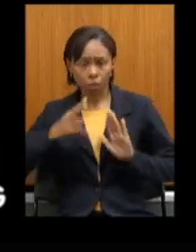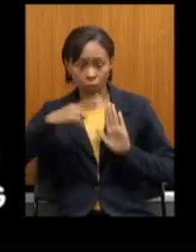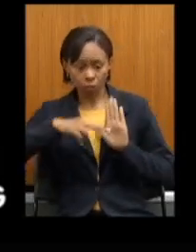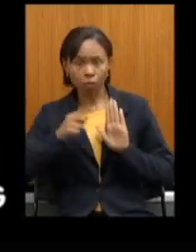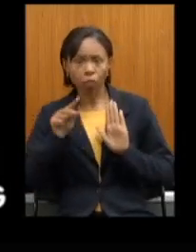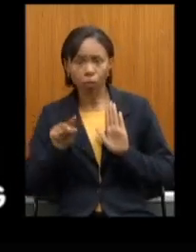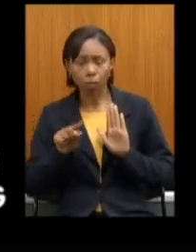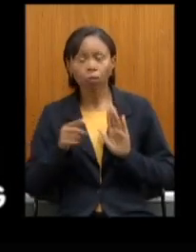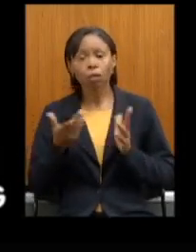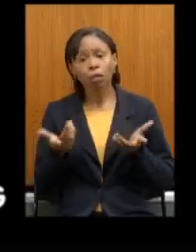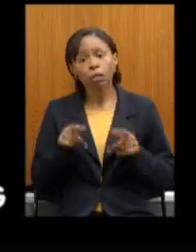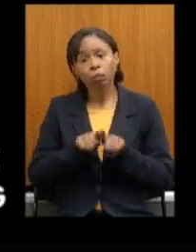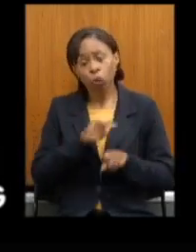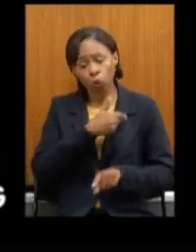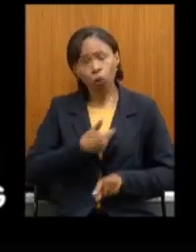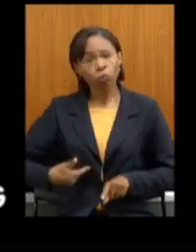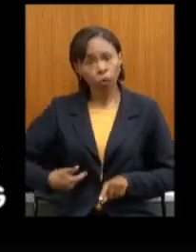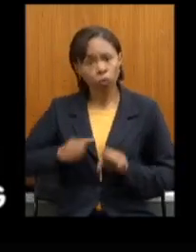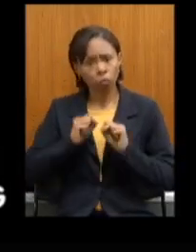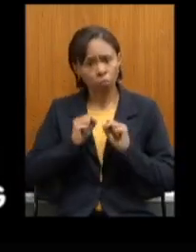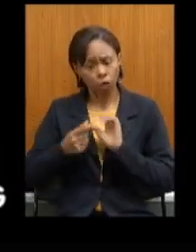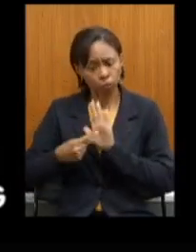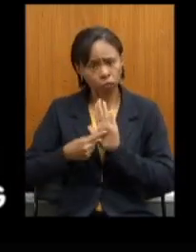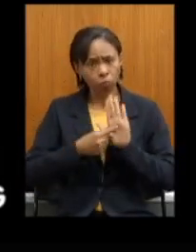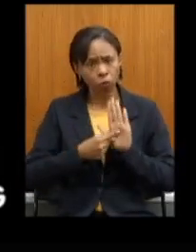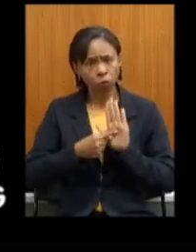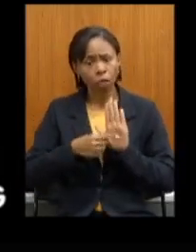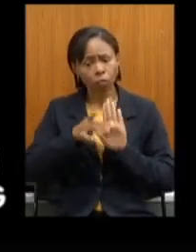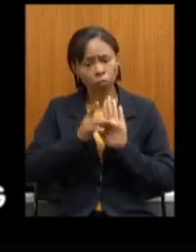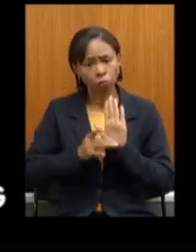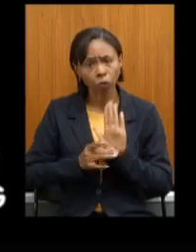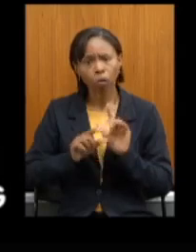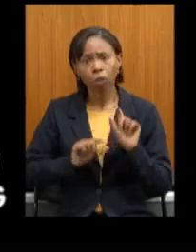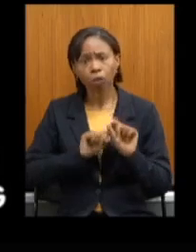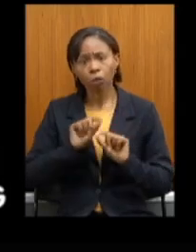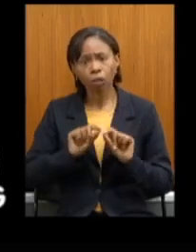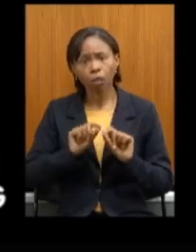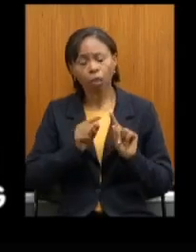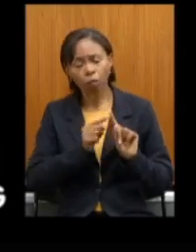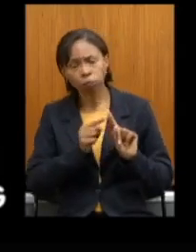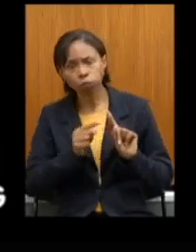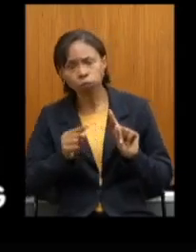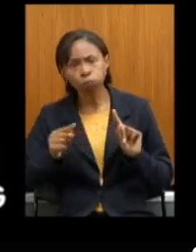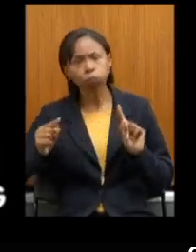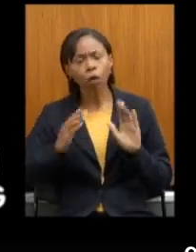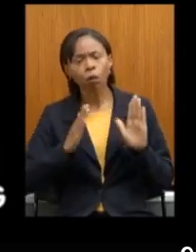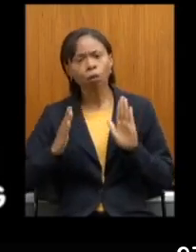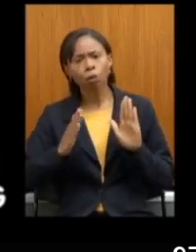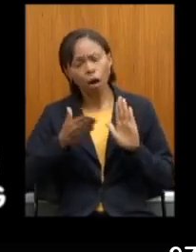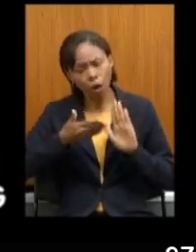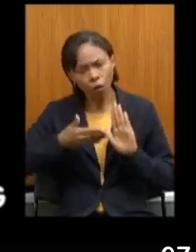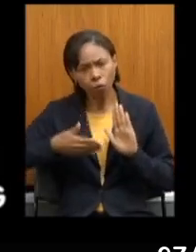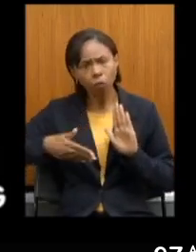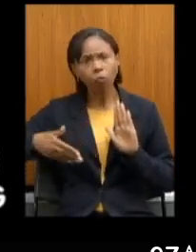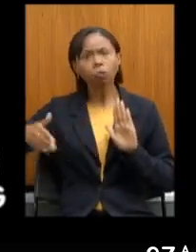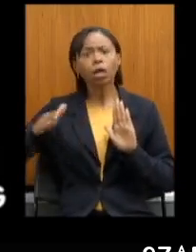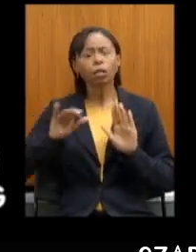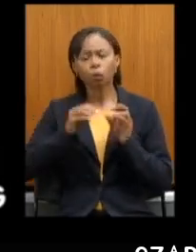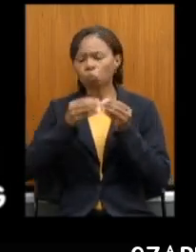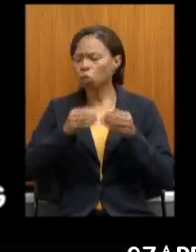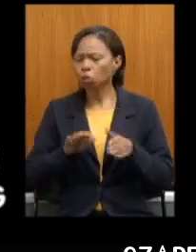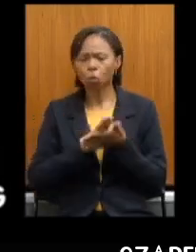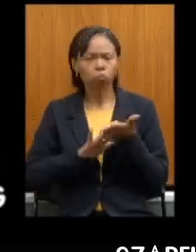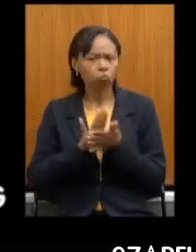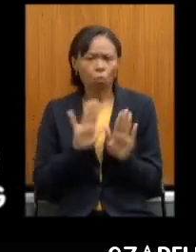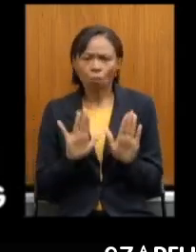o governo do Estado também pode se manifestar nos autos, a gente tem a dilatação do prazo, sem prejuízo para Minas, são